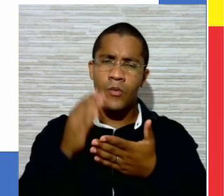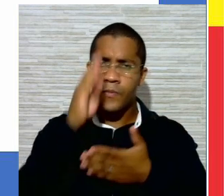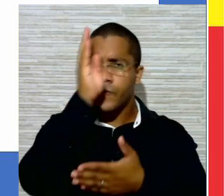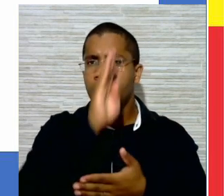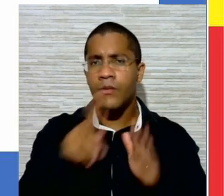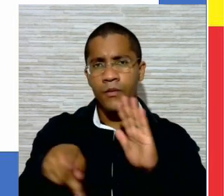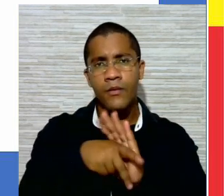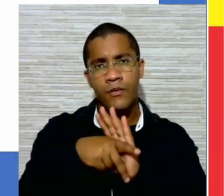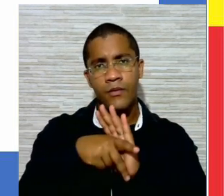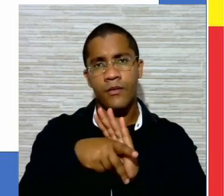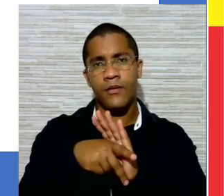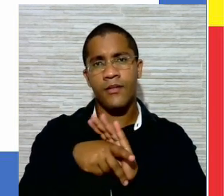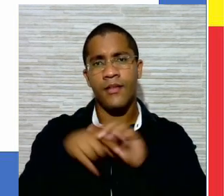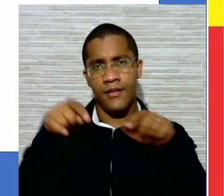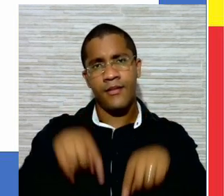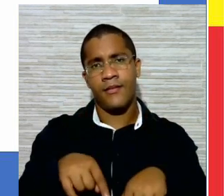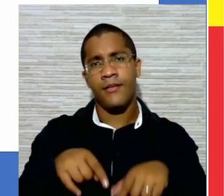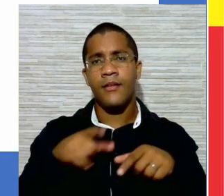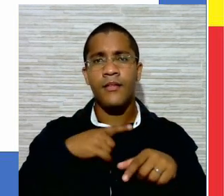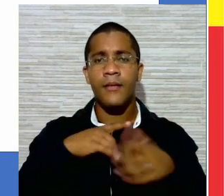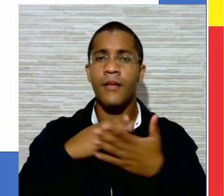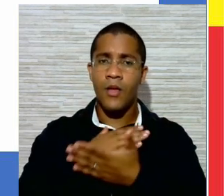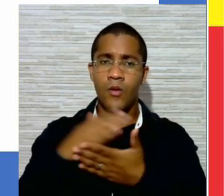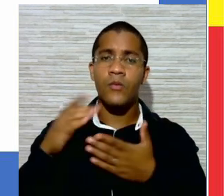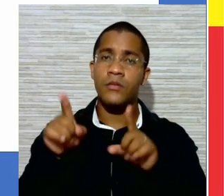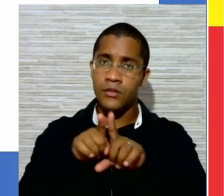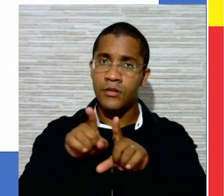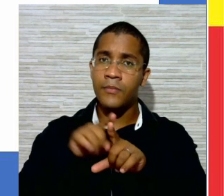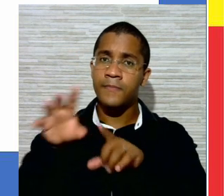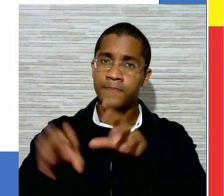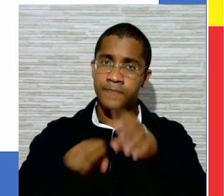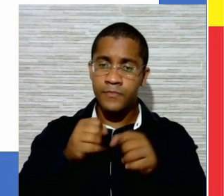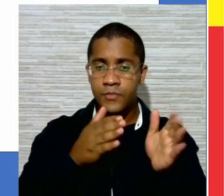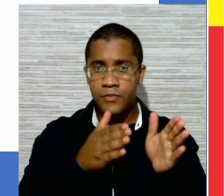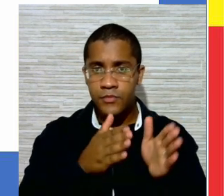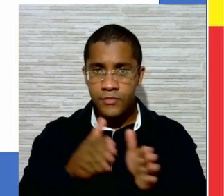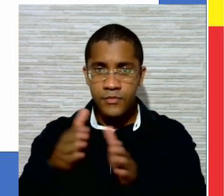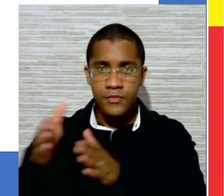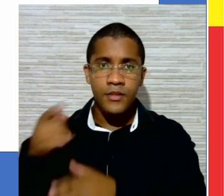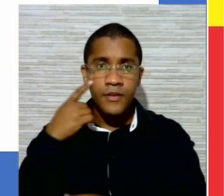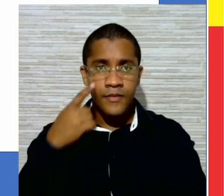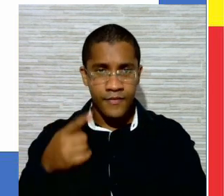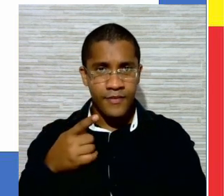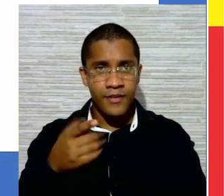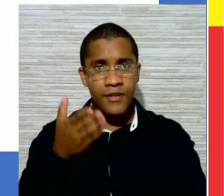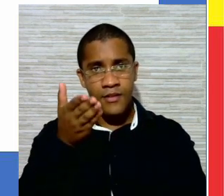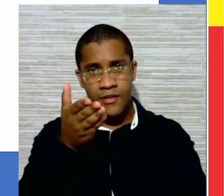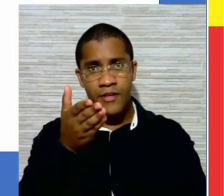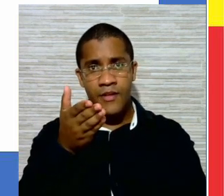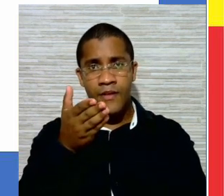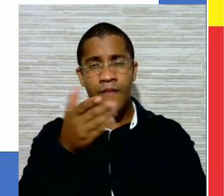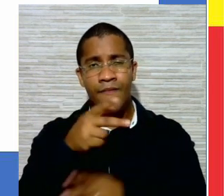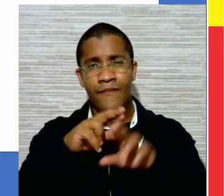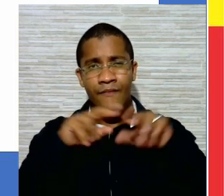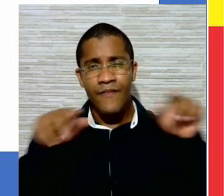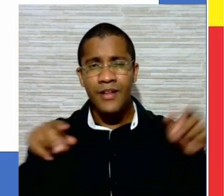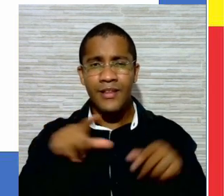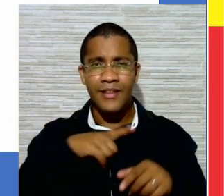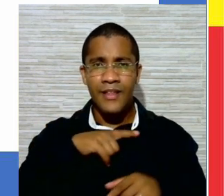de supermercado. Você vê também aí várias outras empresas, né, que participam, empresas de televisão como a